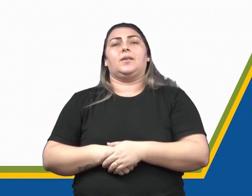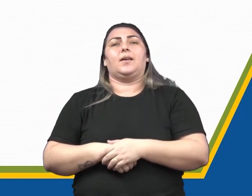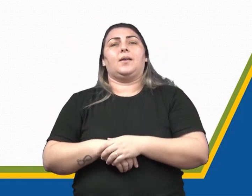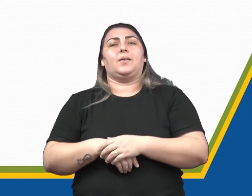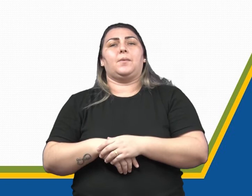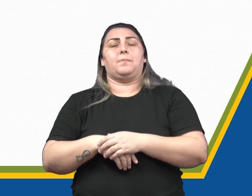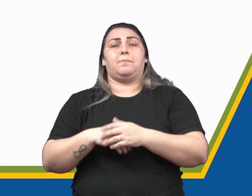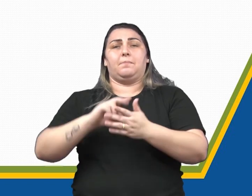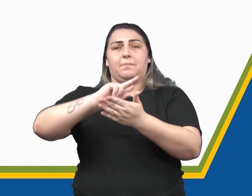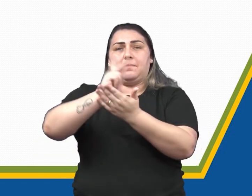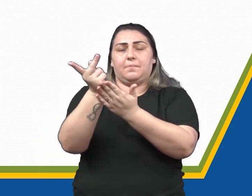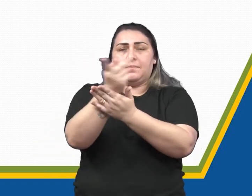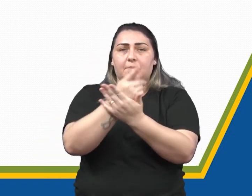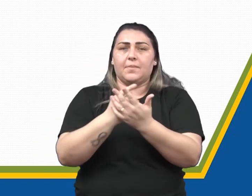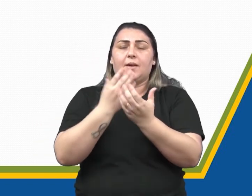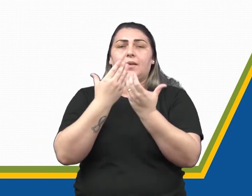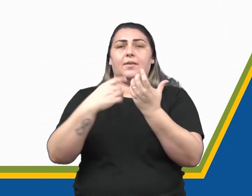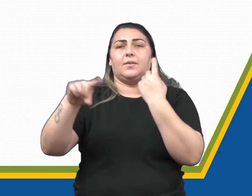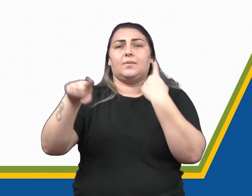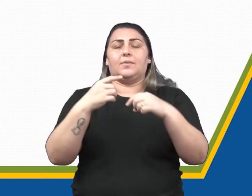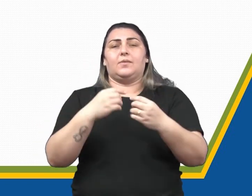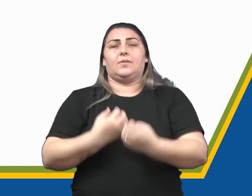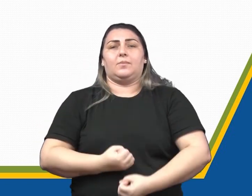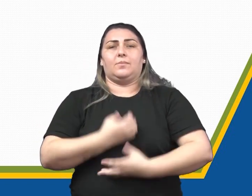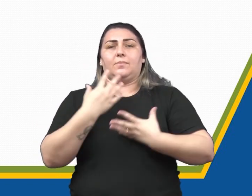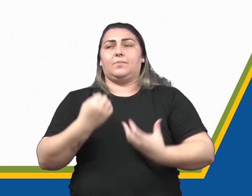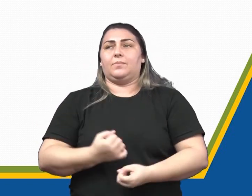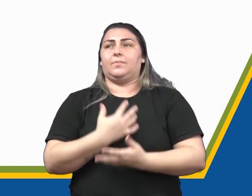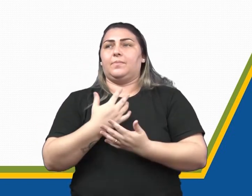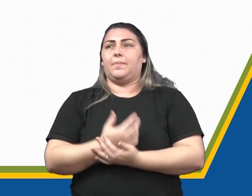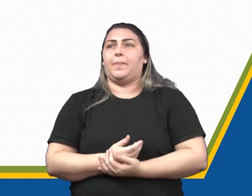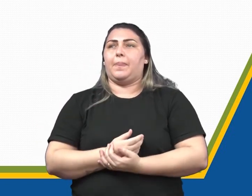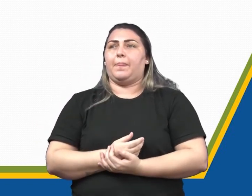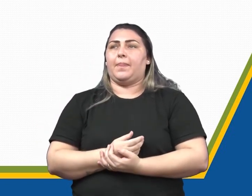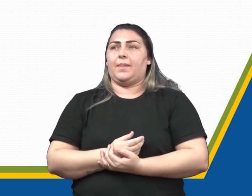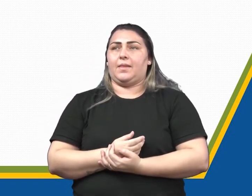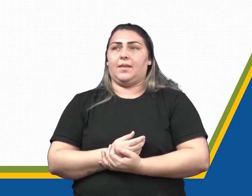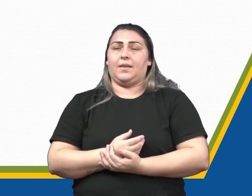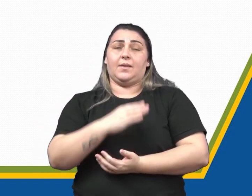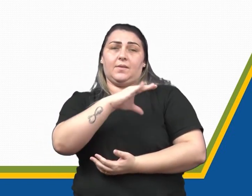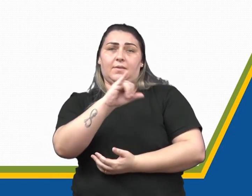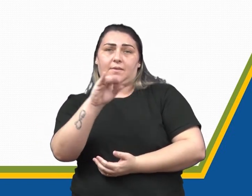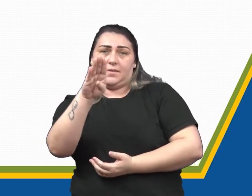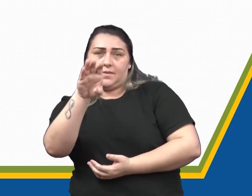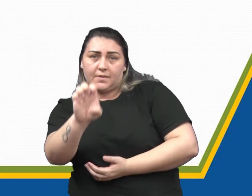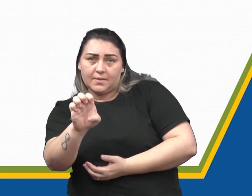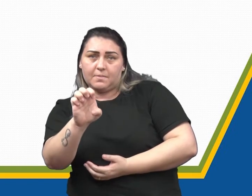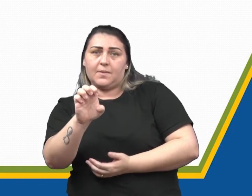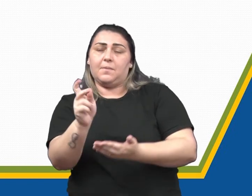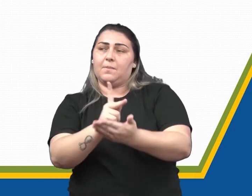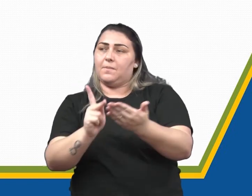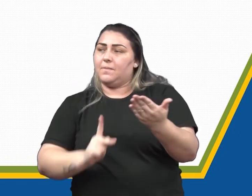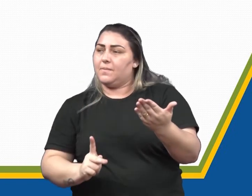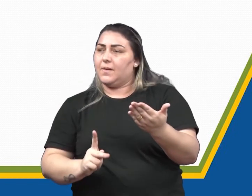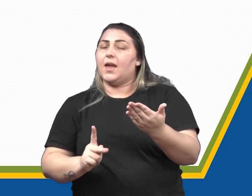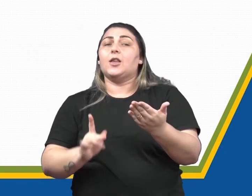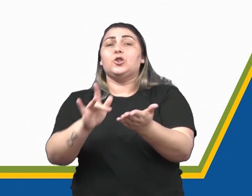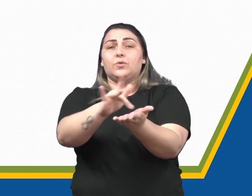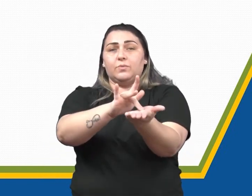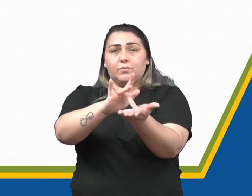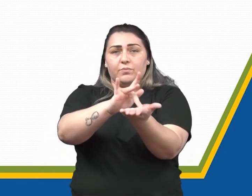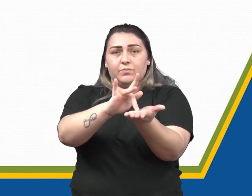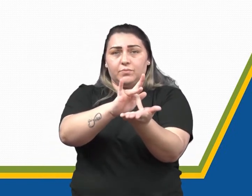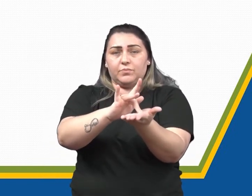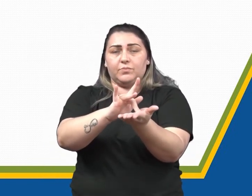para arte, música, poesia, artes plásticas. E aí nós temos o cyberpoema, né, que é um poema digital,